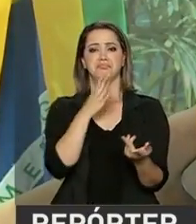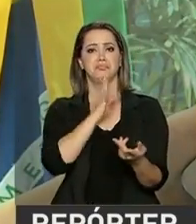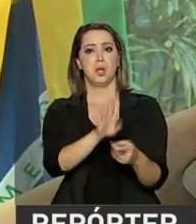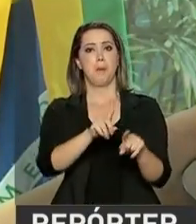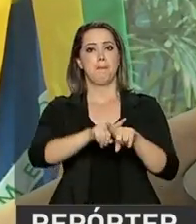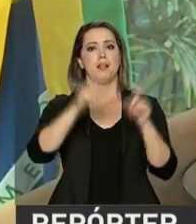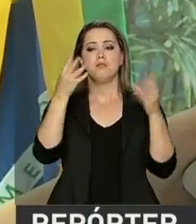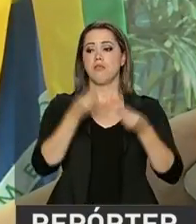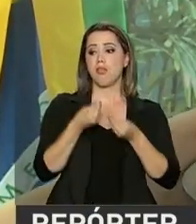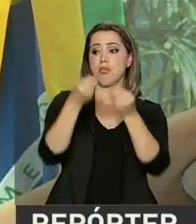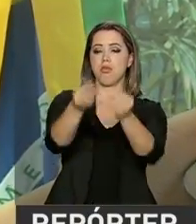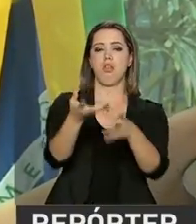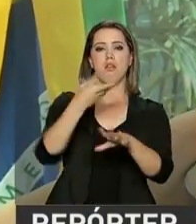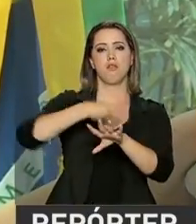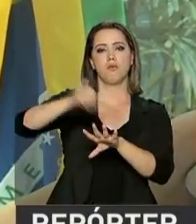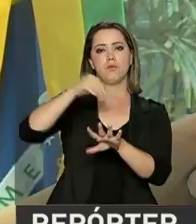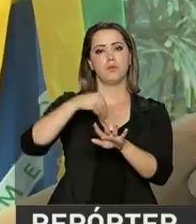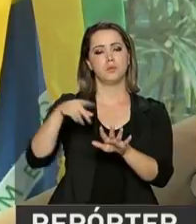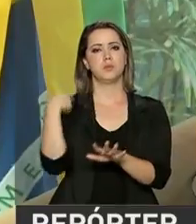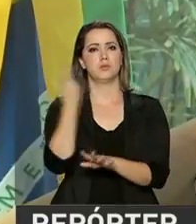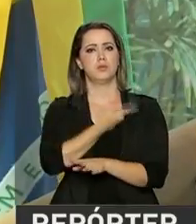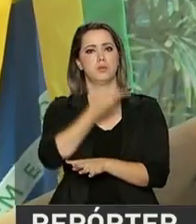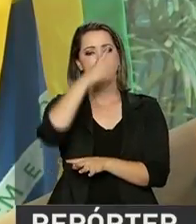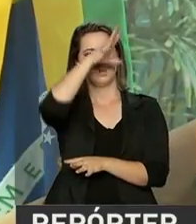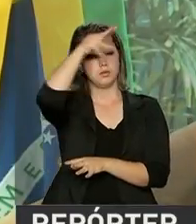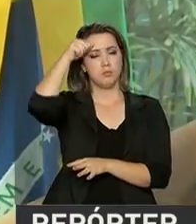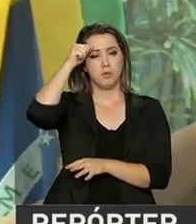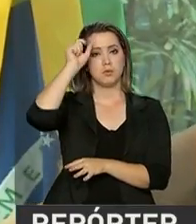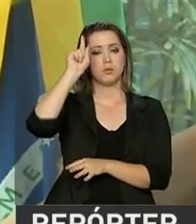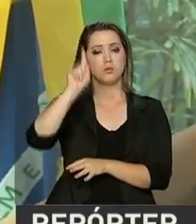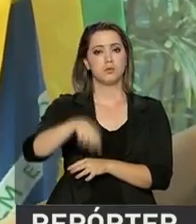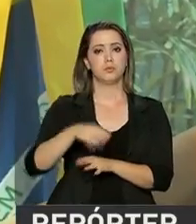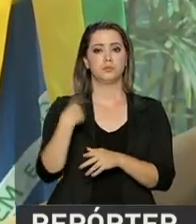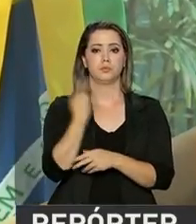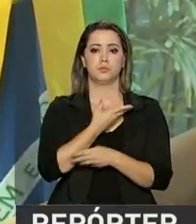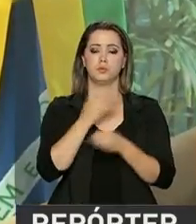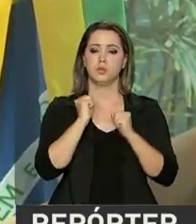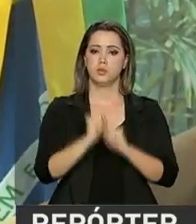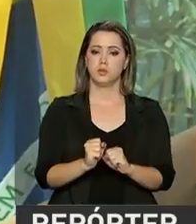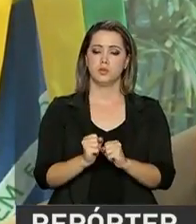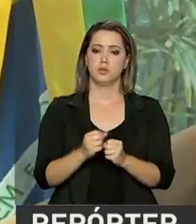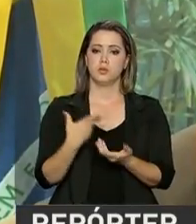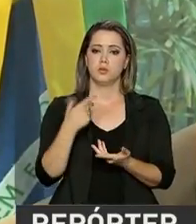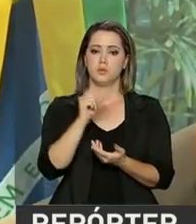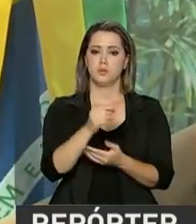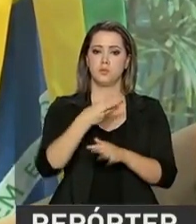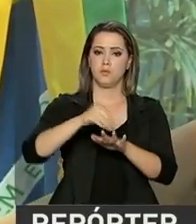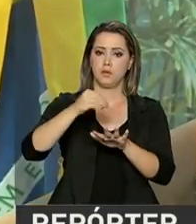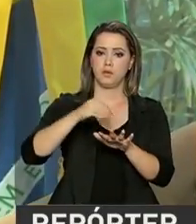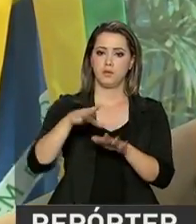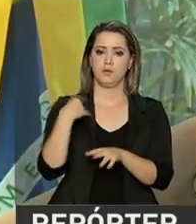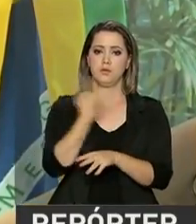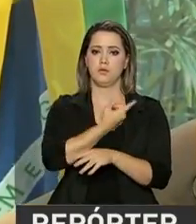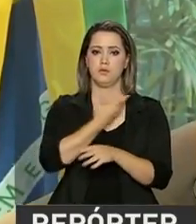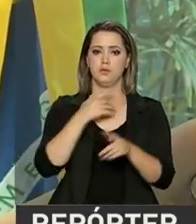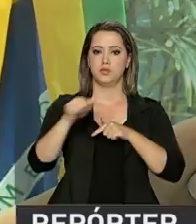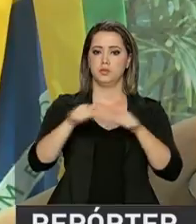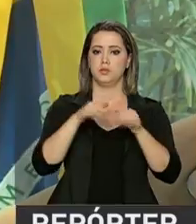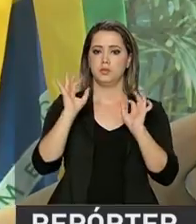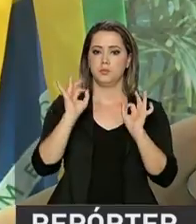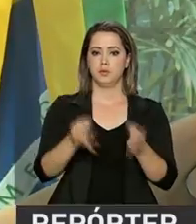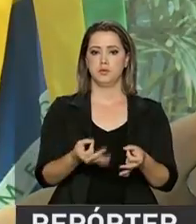quantidade de informações enormes sobre a nossa Amazônia e com isso a gente consegue ter com a informação a gente consegue ter ação